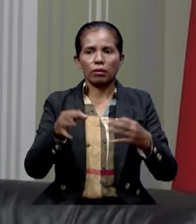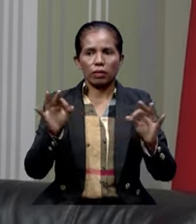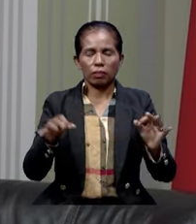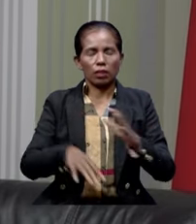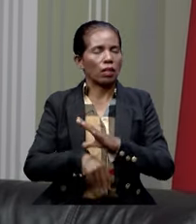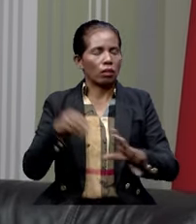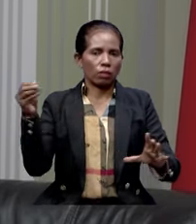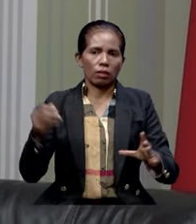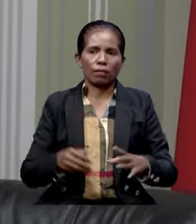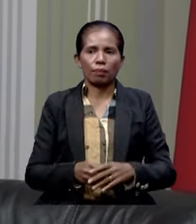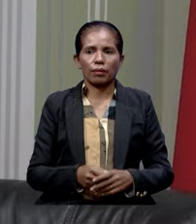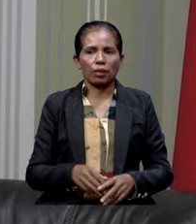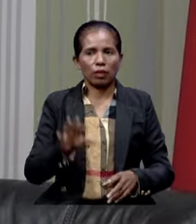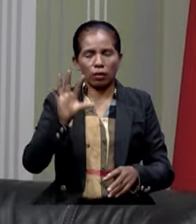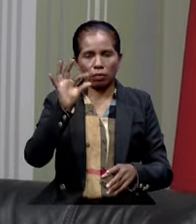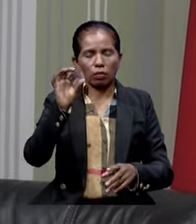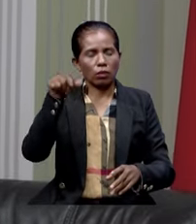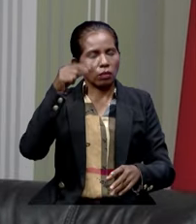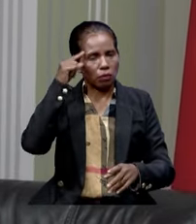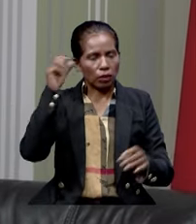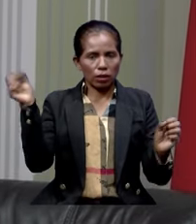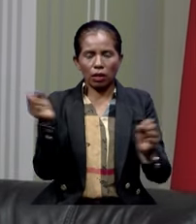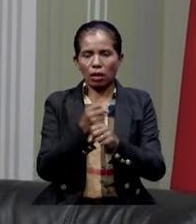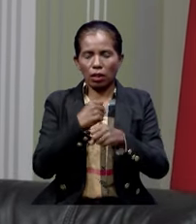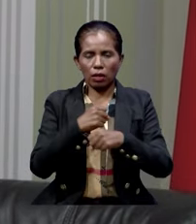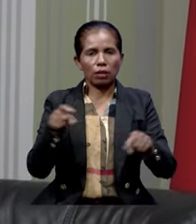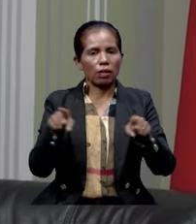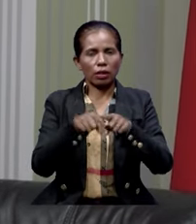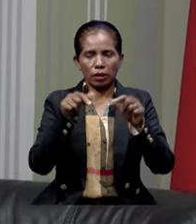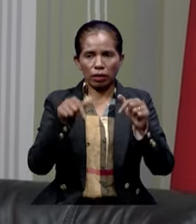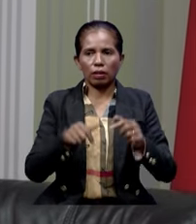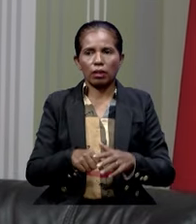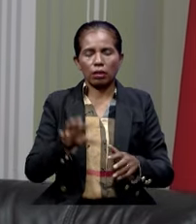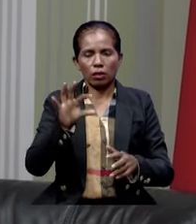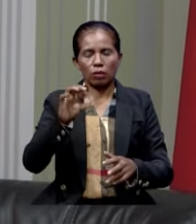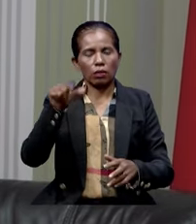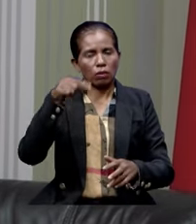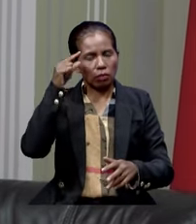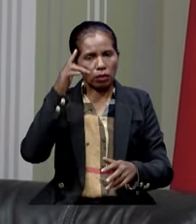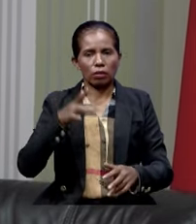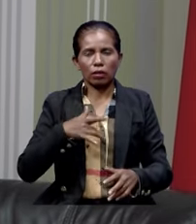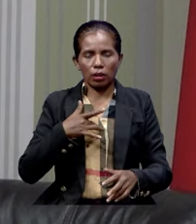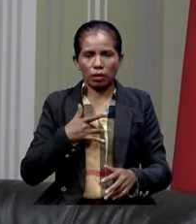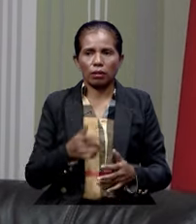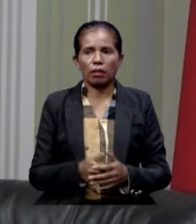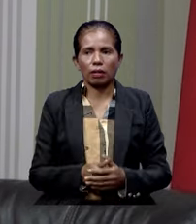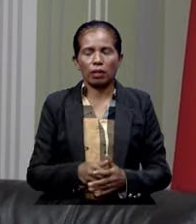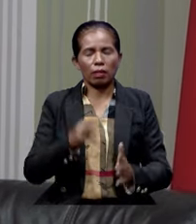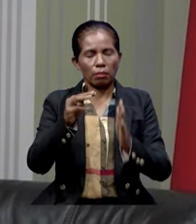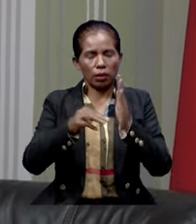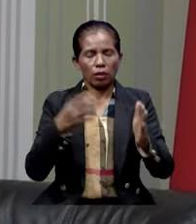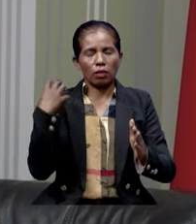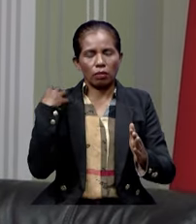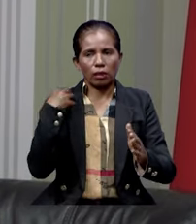saya. Nono governo se la halo han sane. Nono governo sente kata medio oficial ting